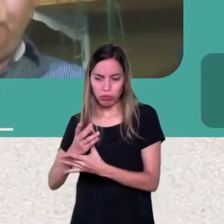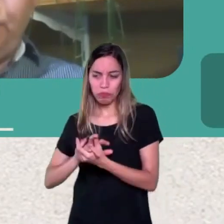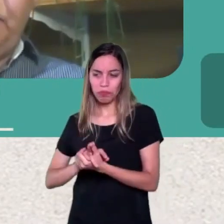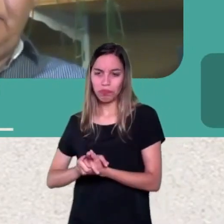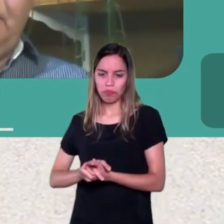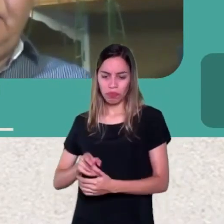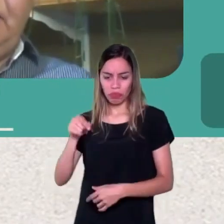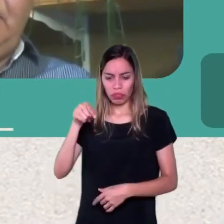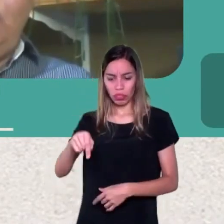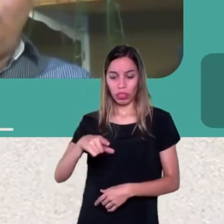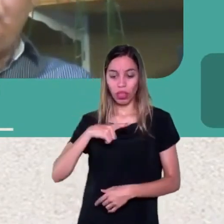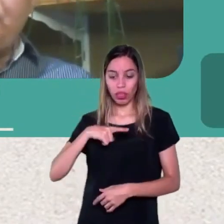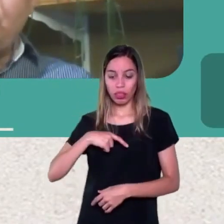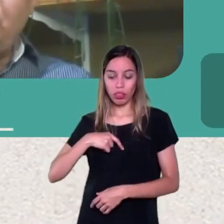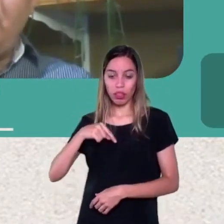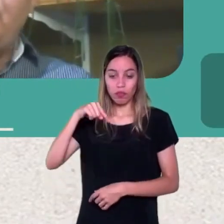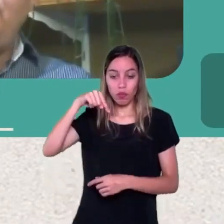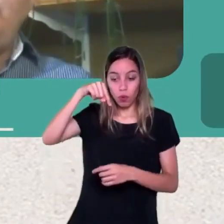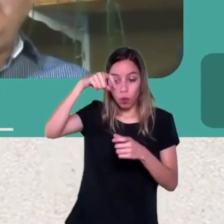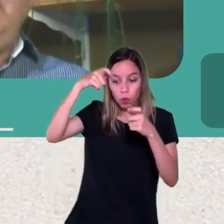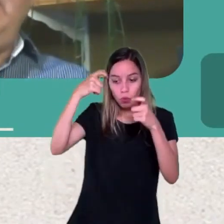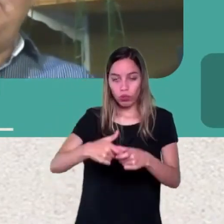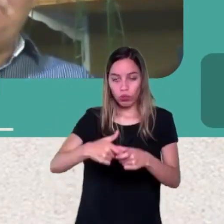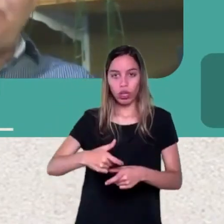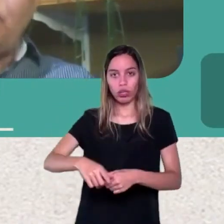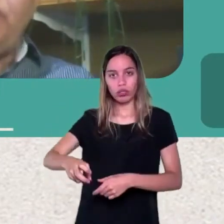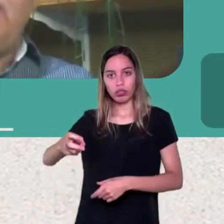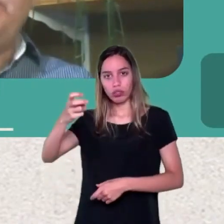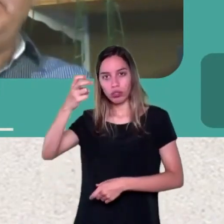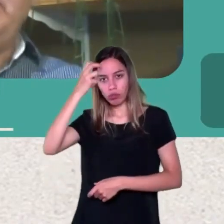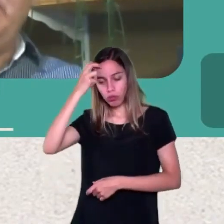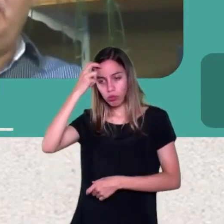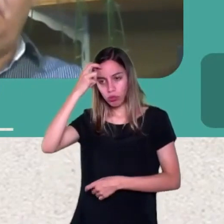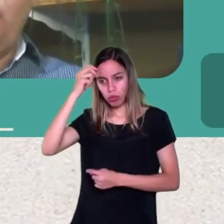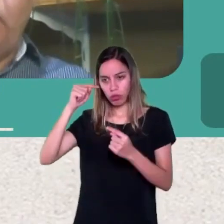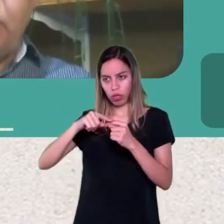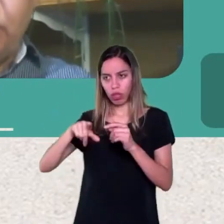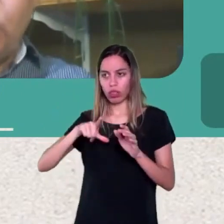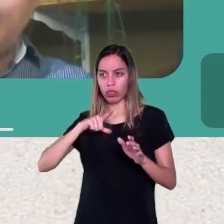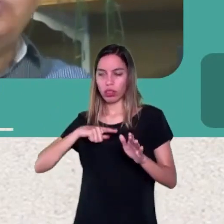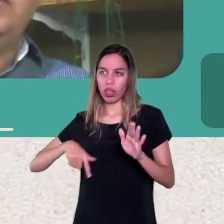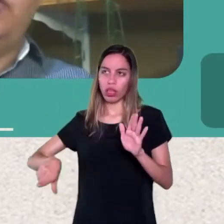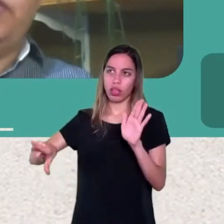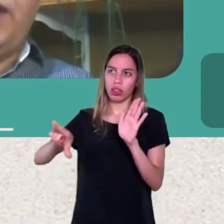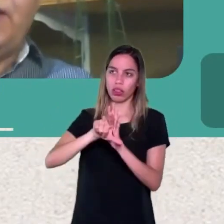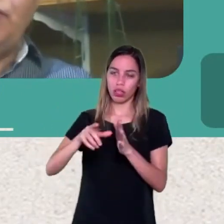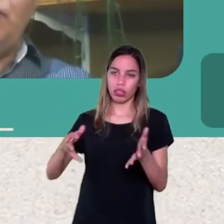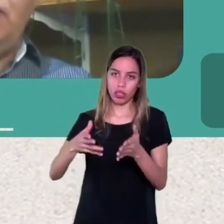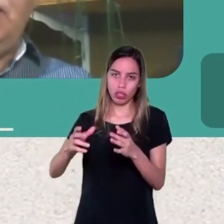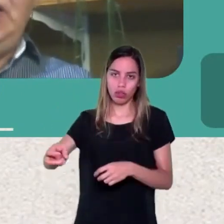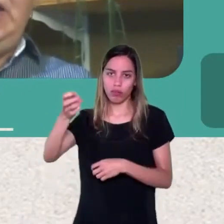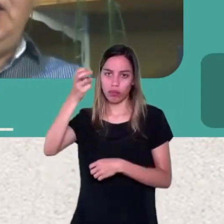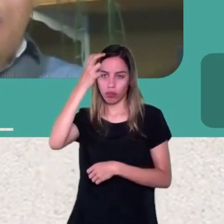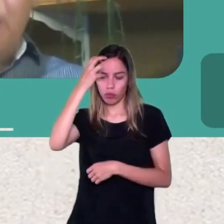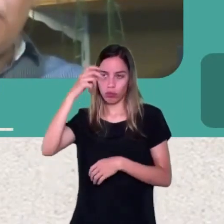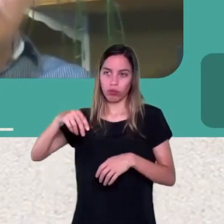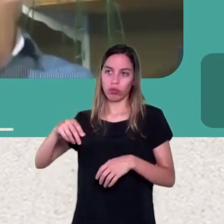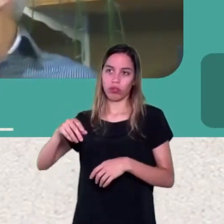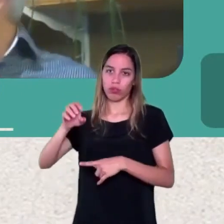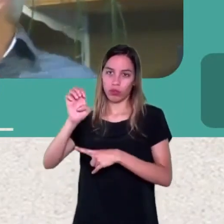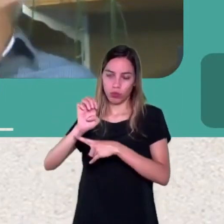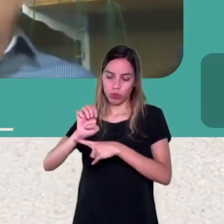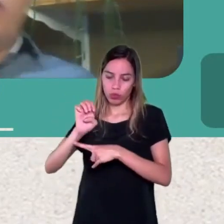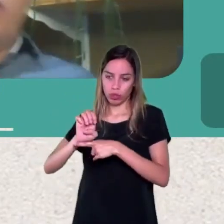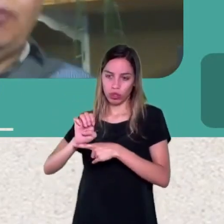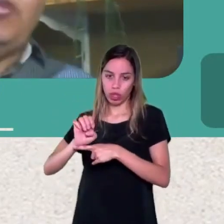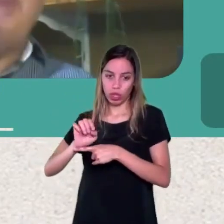de Cultura, que é um projeto patrocinado pela Lei de Incentivo à Cultura do Estado, e que existe até